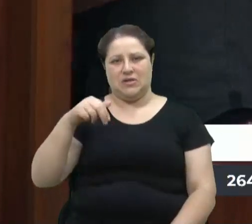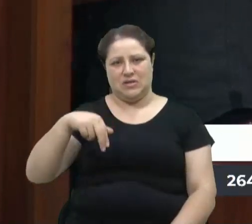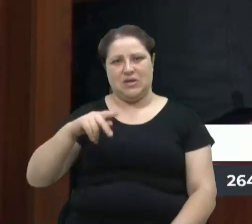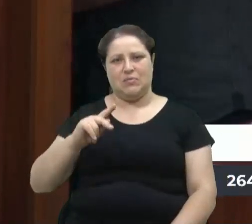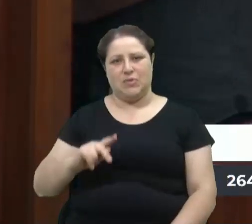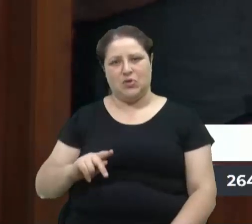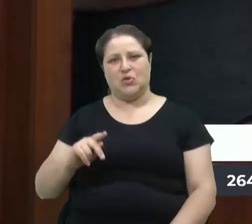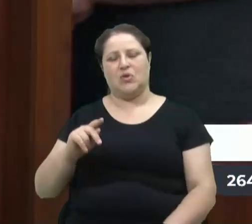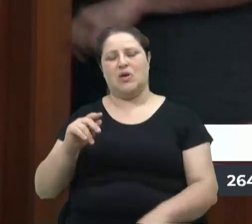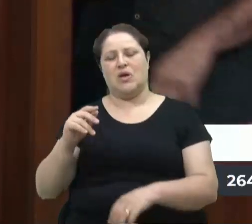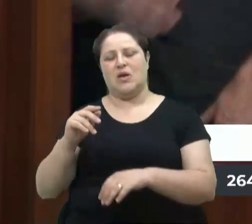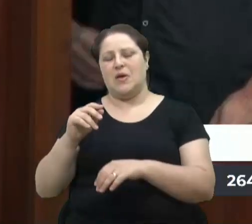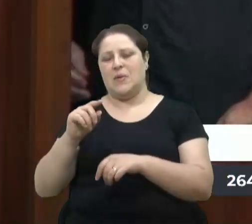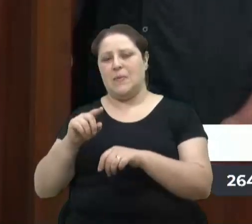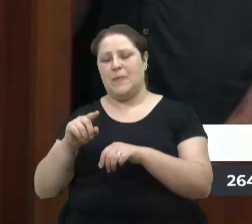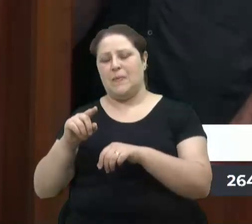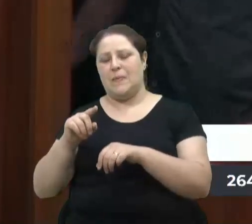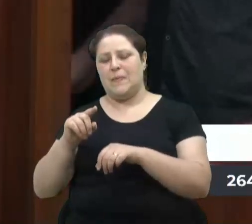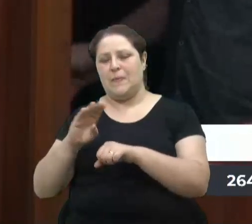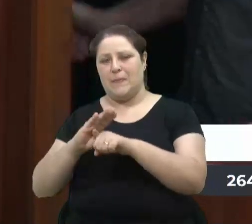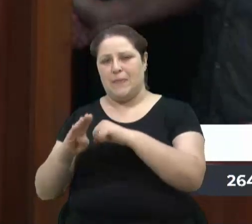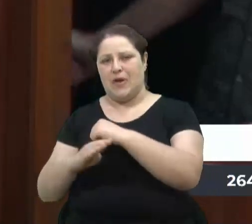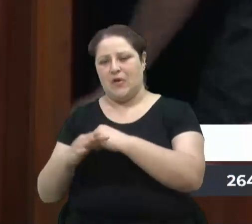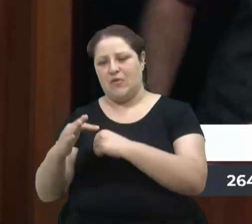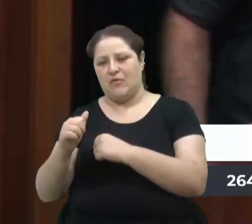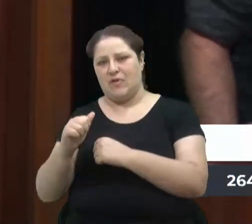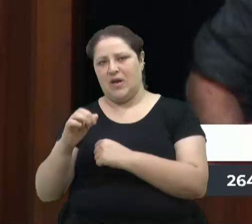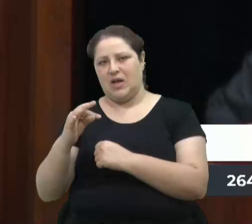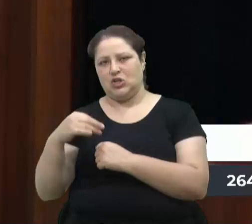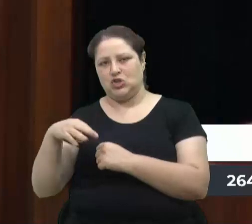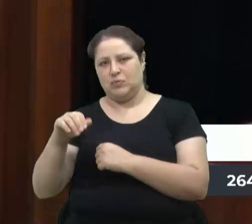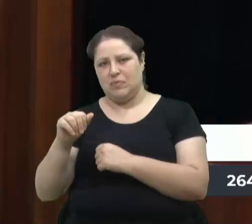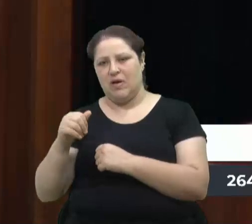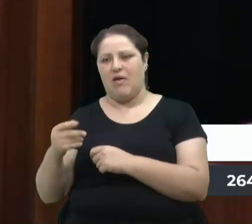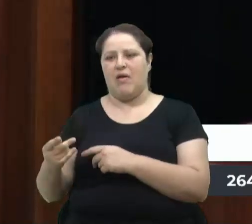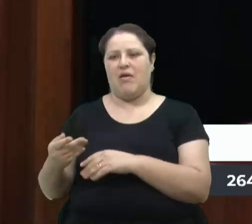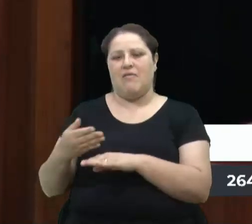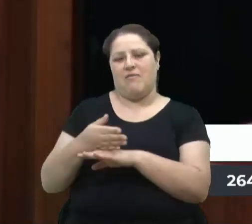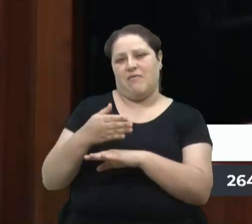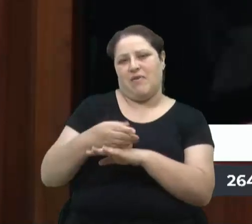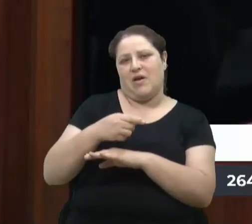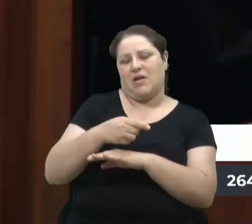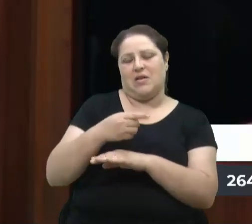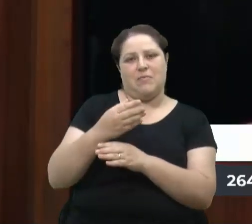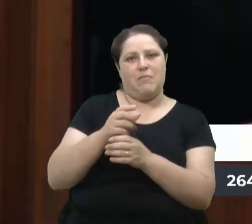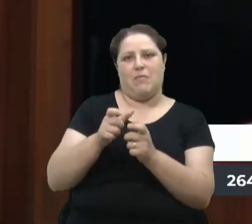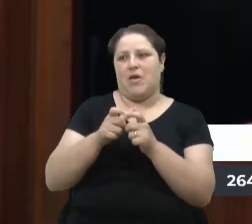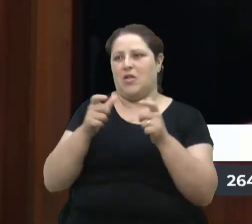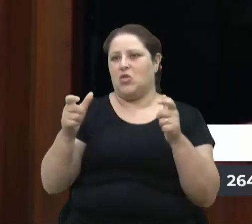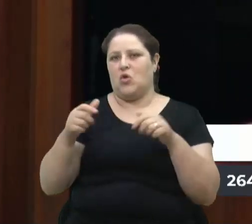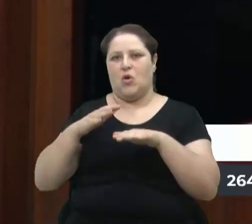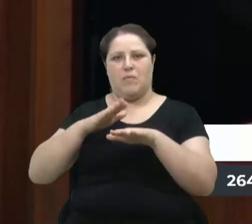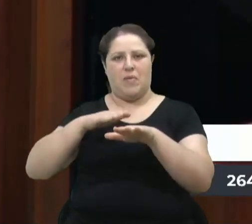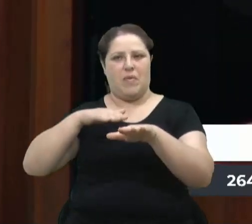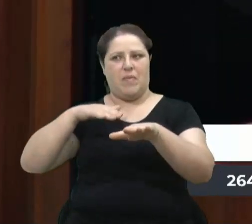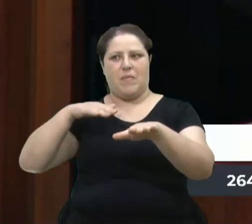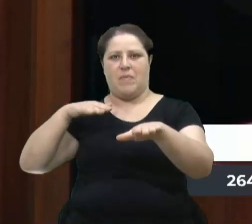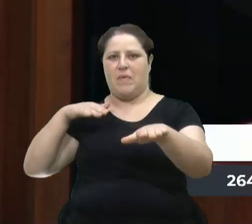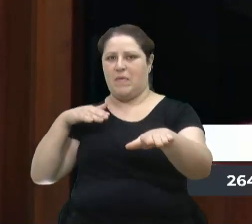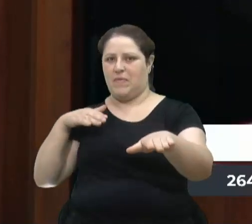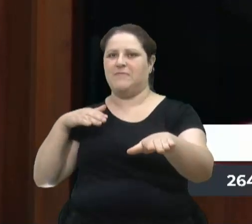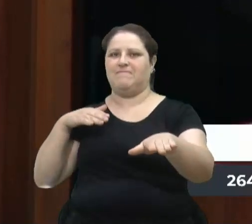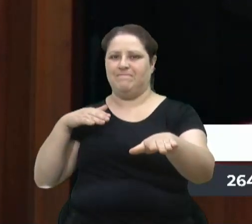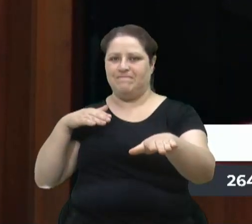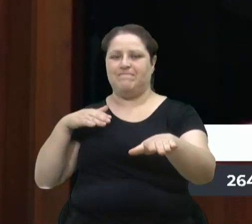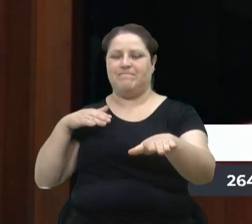do Fátima, que está indo lá, vereador está indo lá no Crisan direto. Aquele trânsito aumentou bastante. Aumentou bastante. Então a gente está